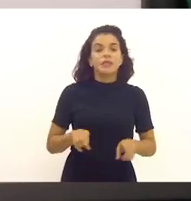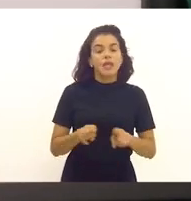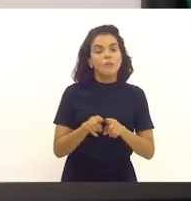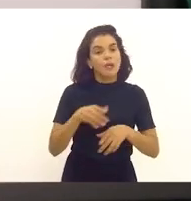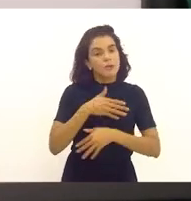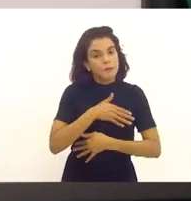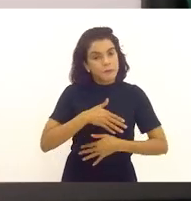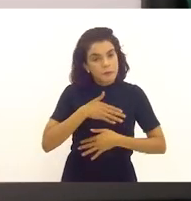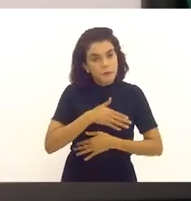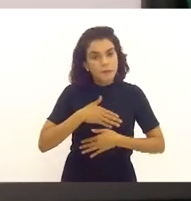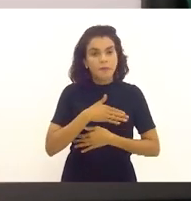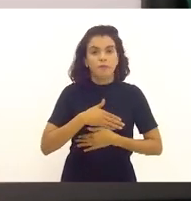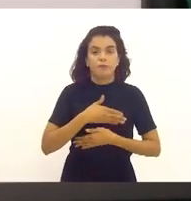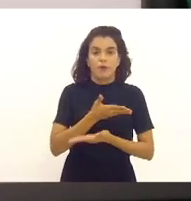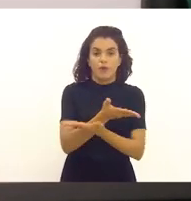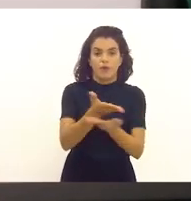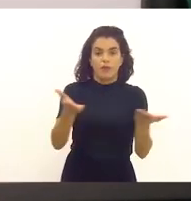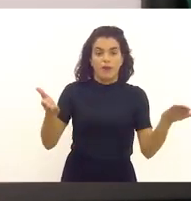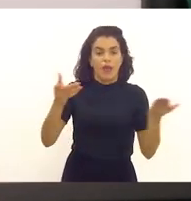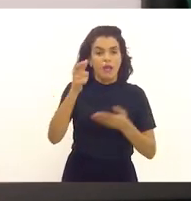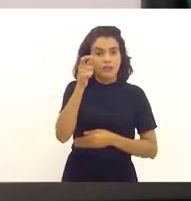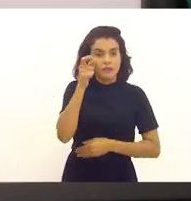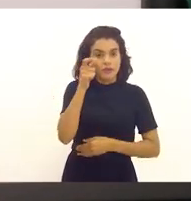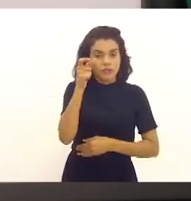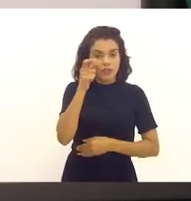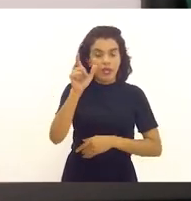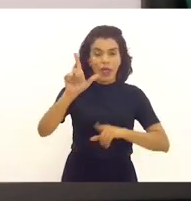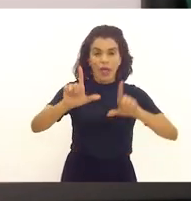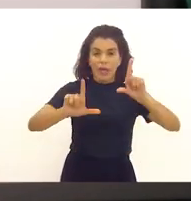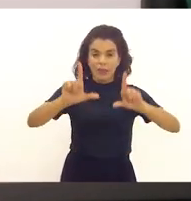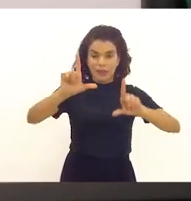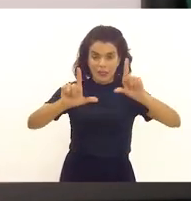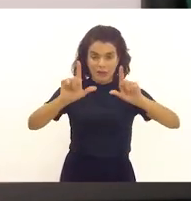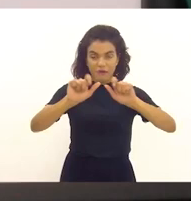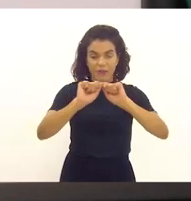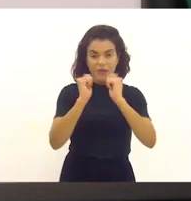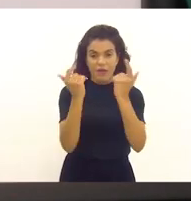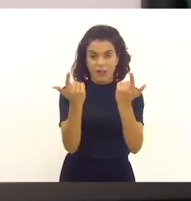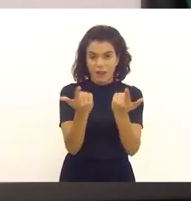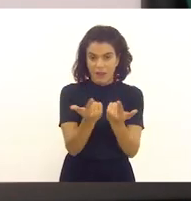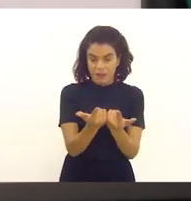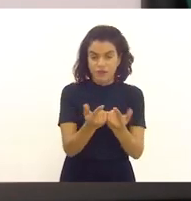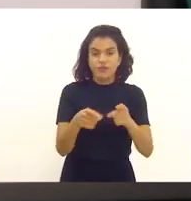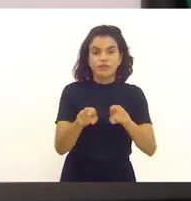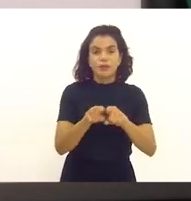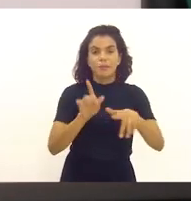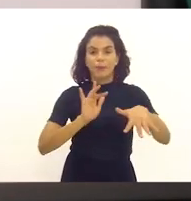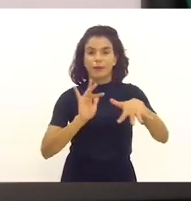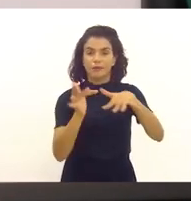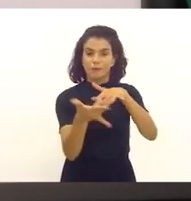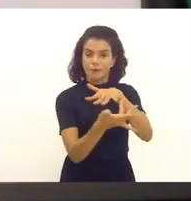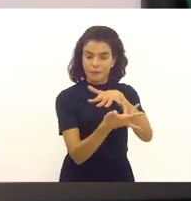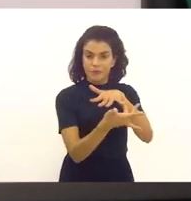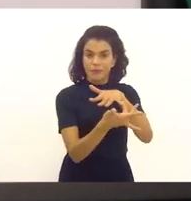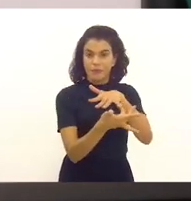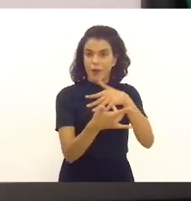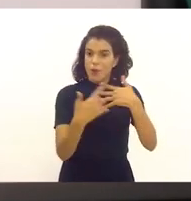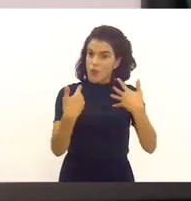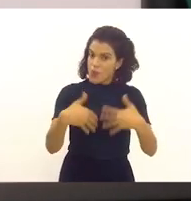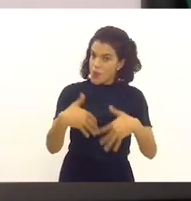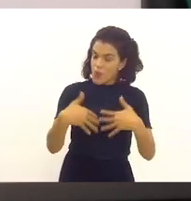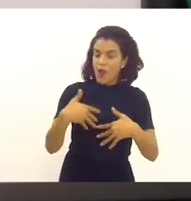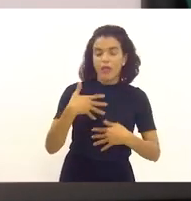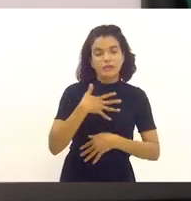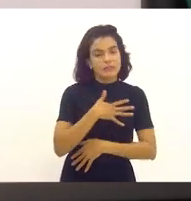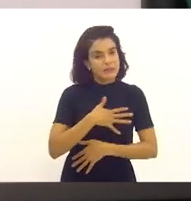as pessoas que estão assistindo pela TV Câmara TV da alerj e demais mídias sociais é muito grande a